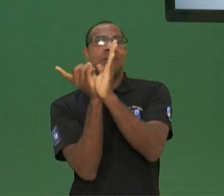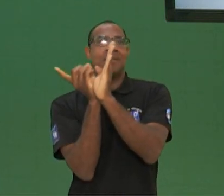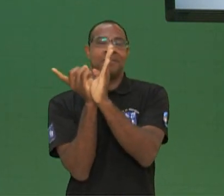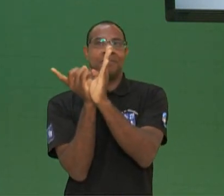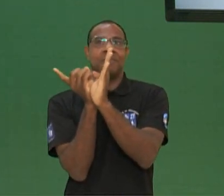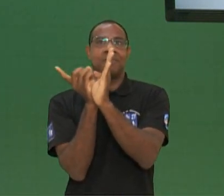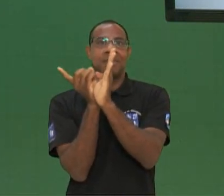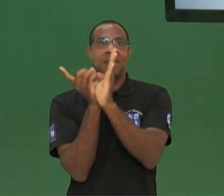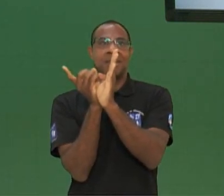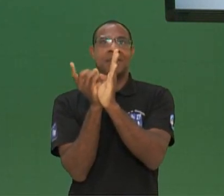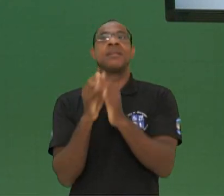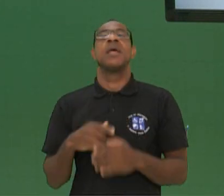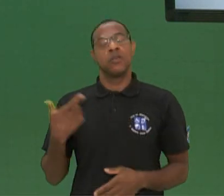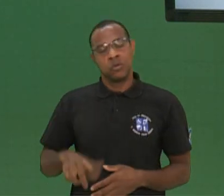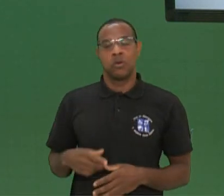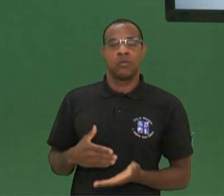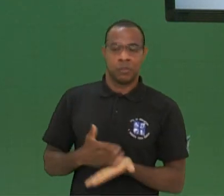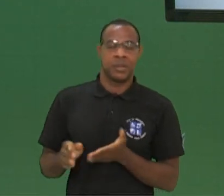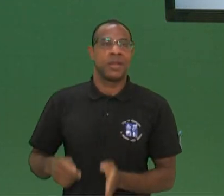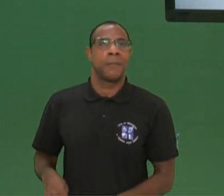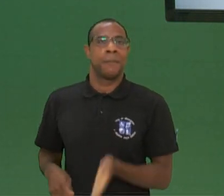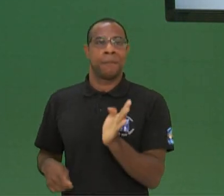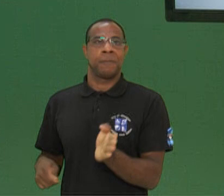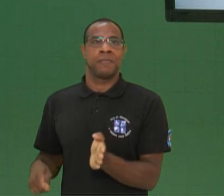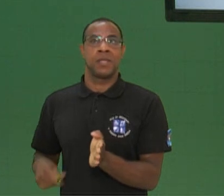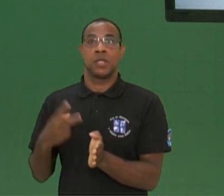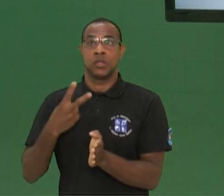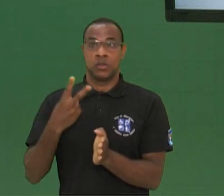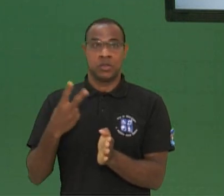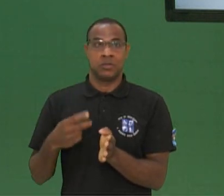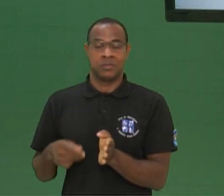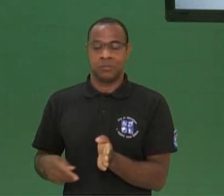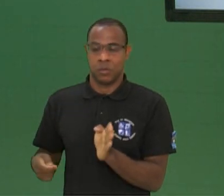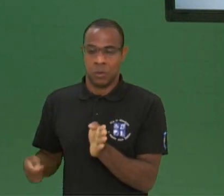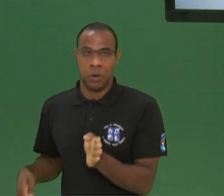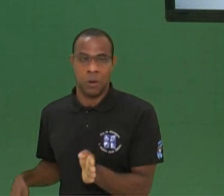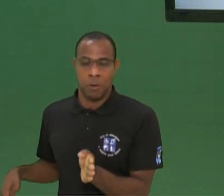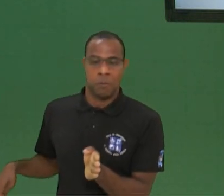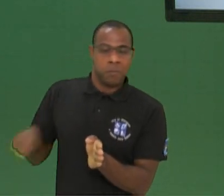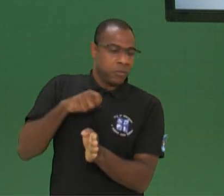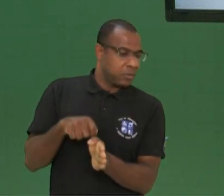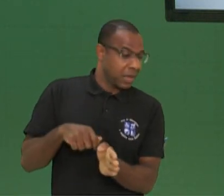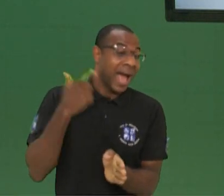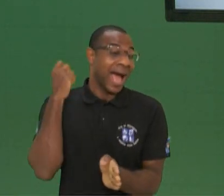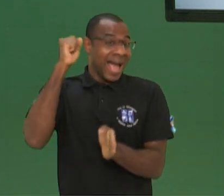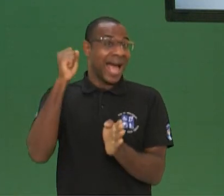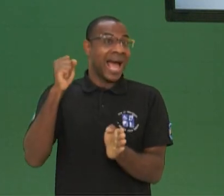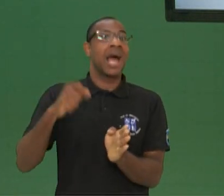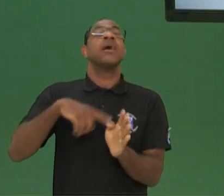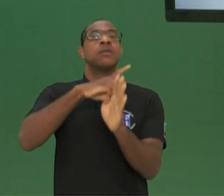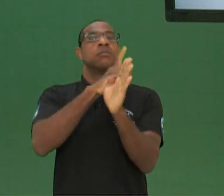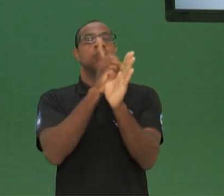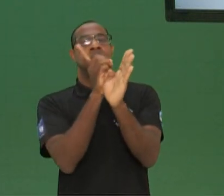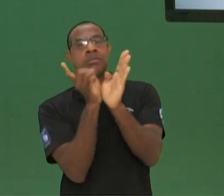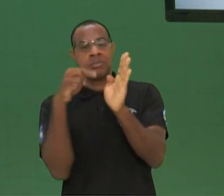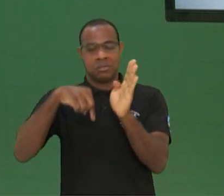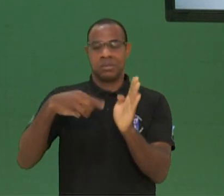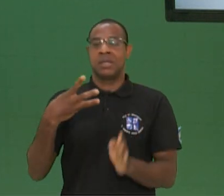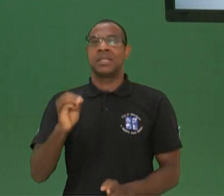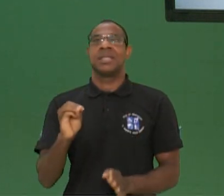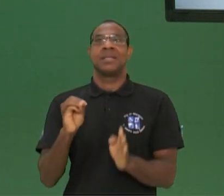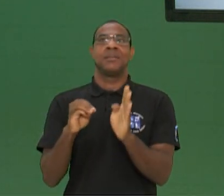conquista o segundo ponto, ele vai marcar 30